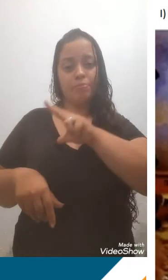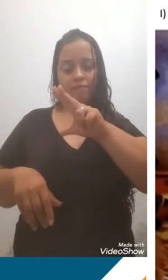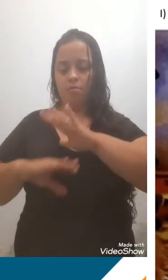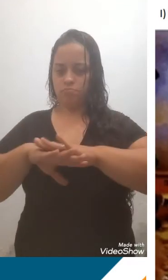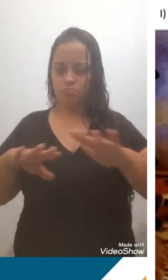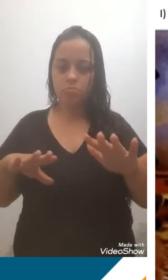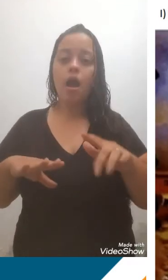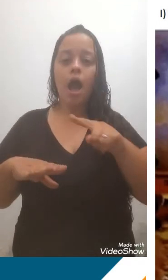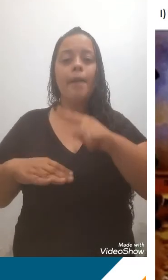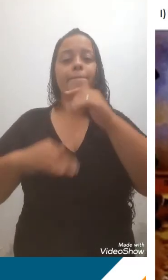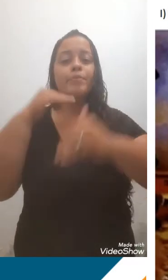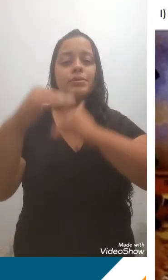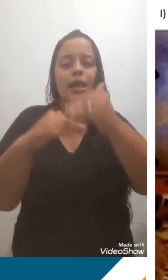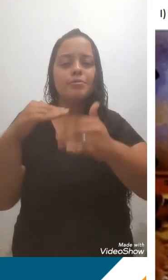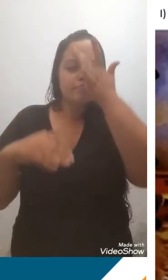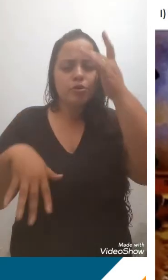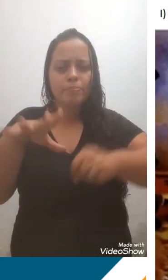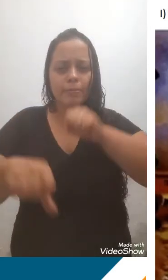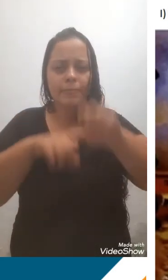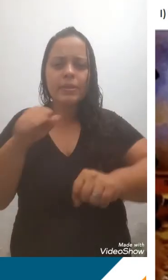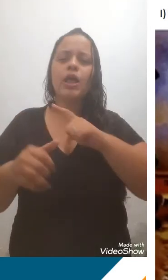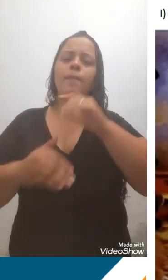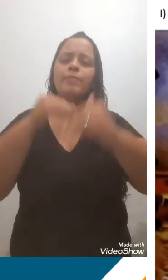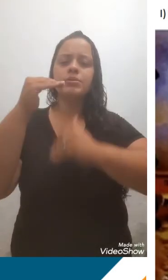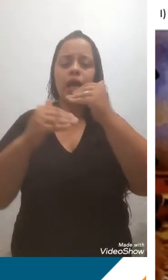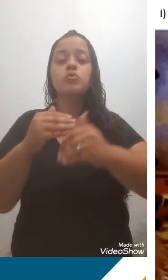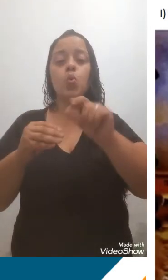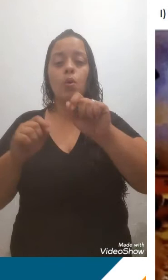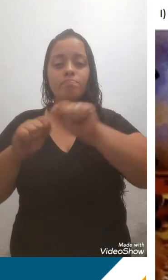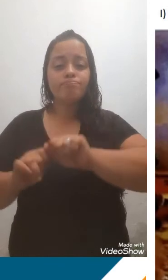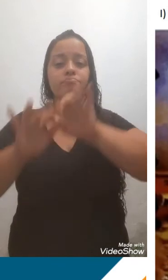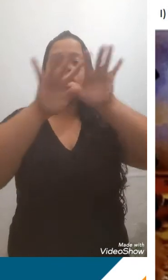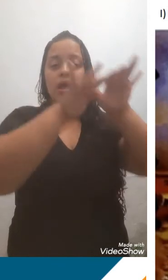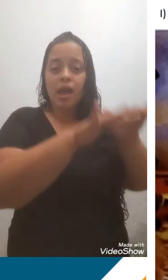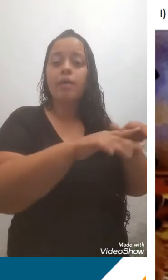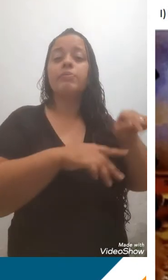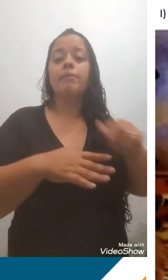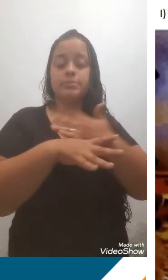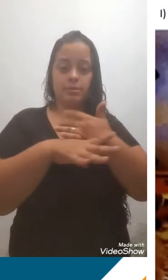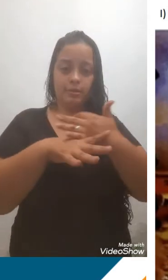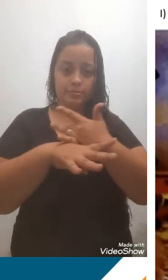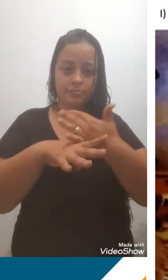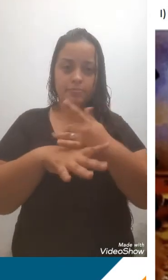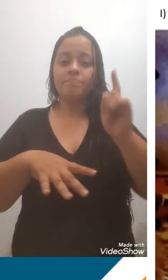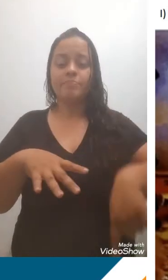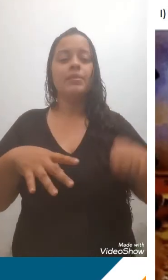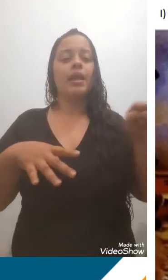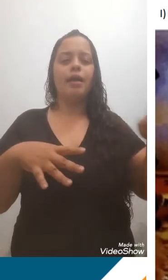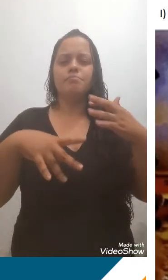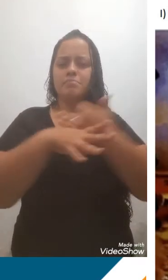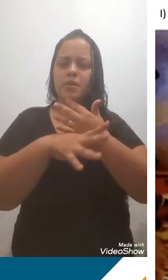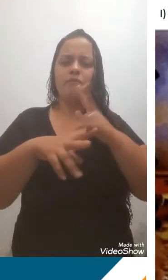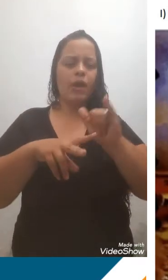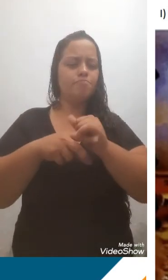nesse processo de privatização das terras, a gente tem um processo de migração muito grande para as cidades, um processo de